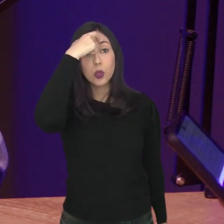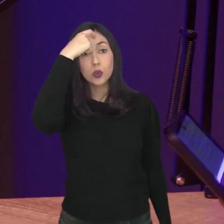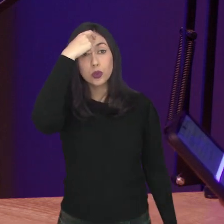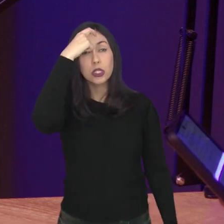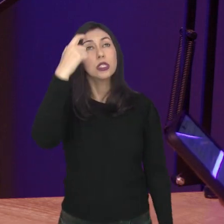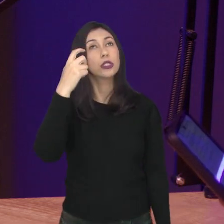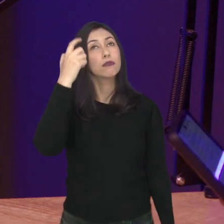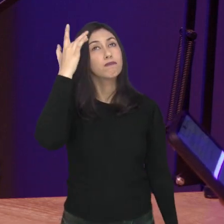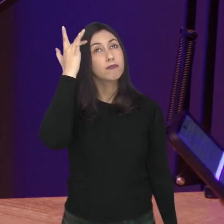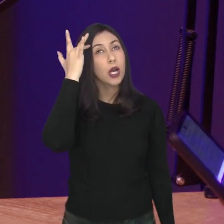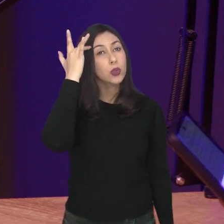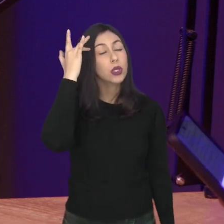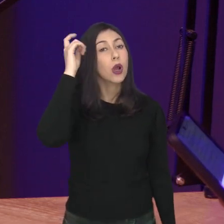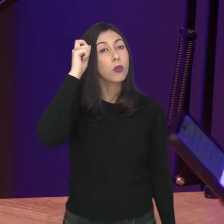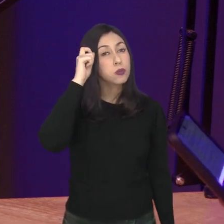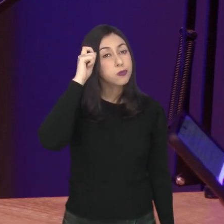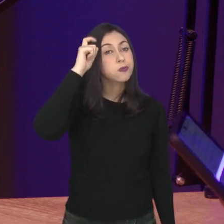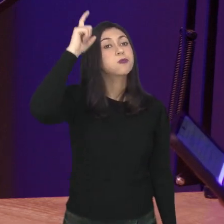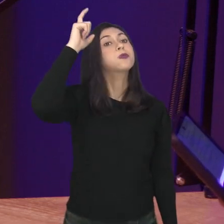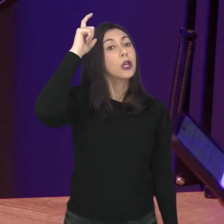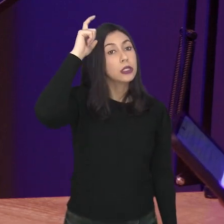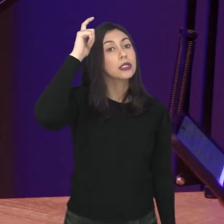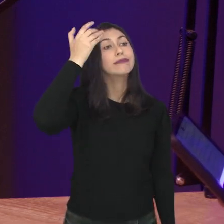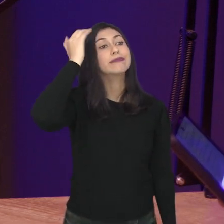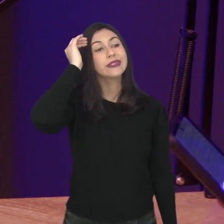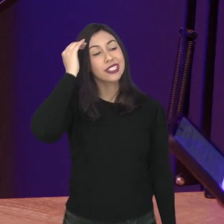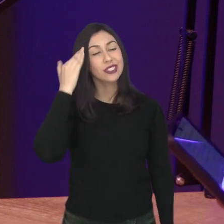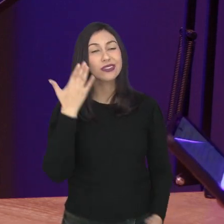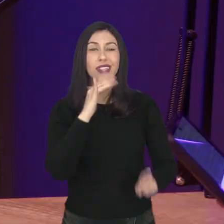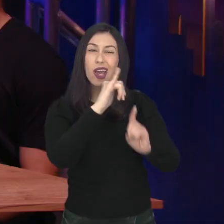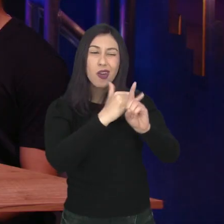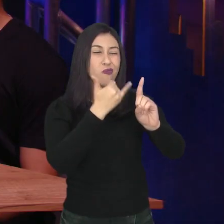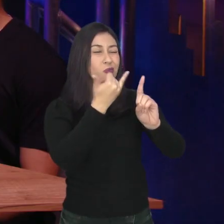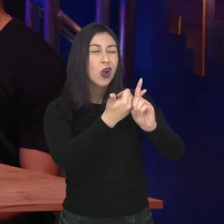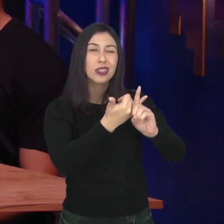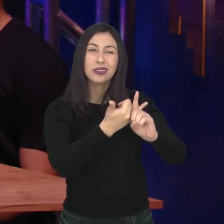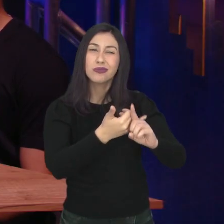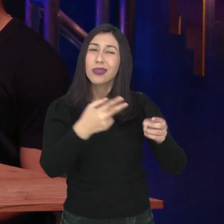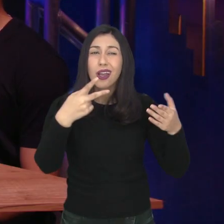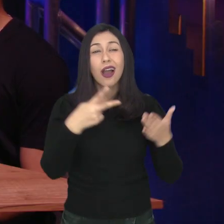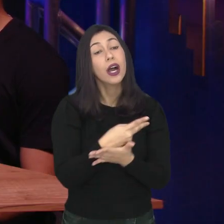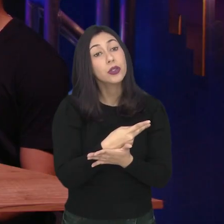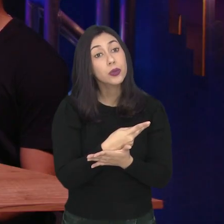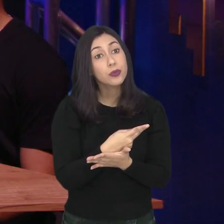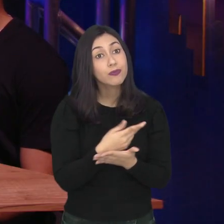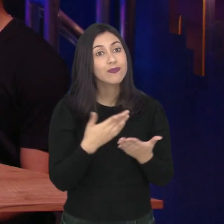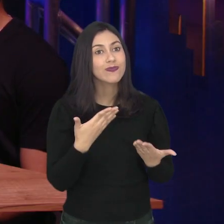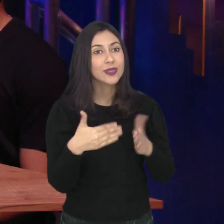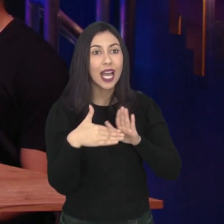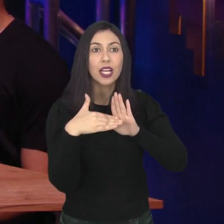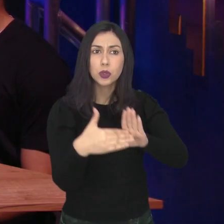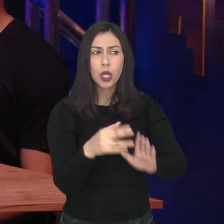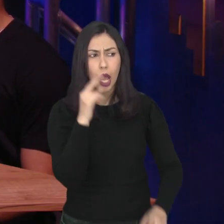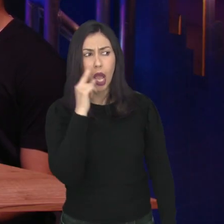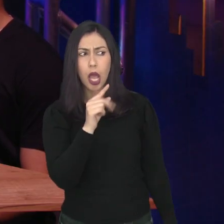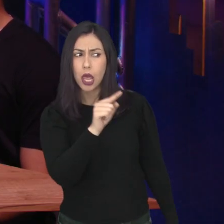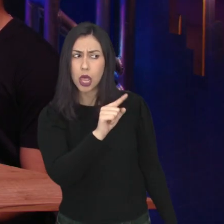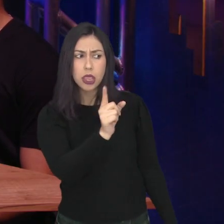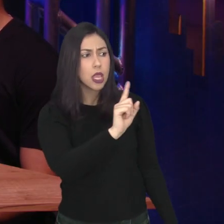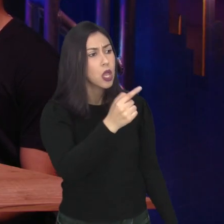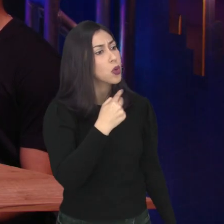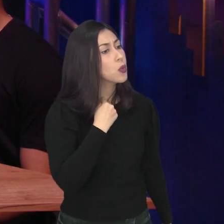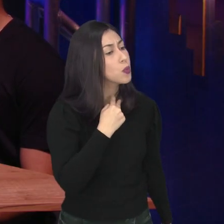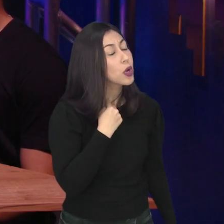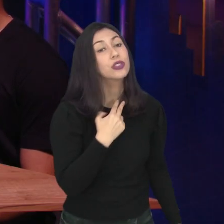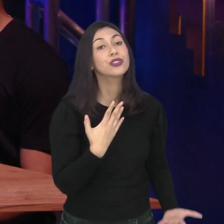mais consciência as pessoas, os próprios alunos têm de que o bullying é errado, de que não é legal, mais eles ajudam a combater.